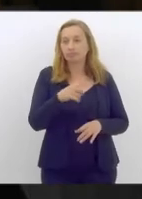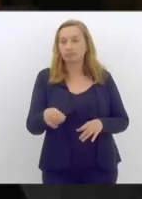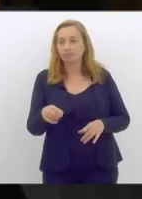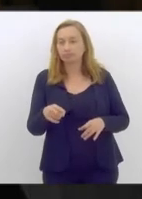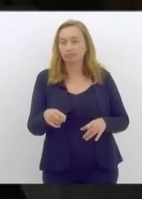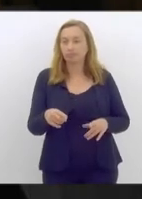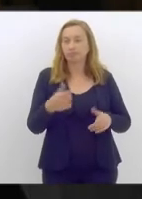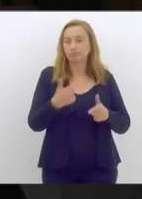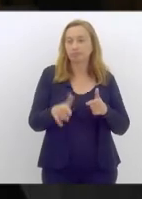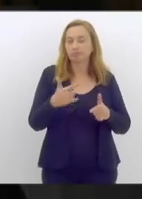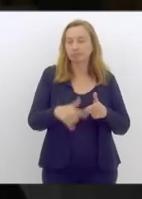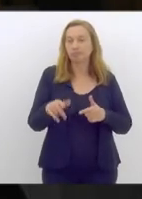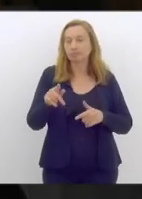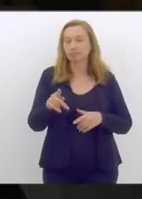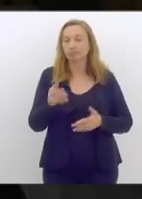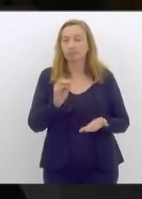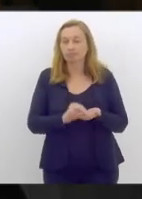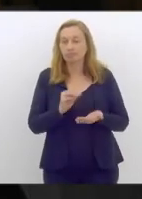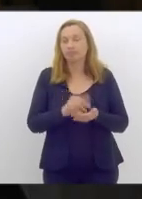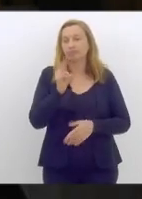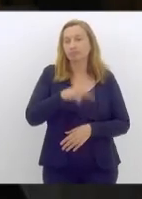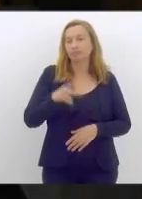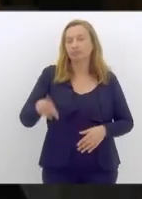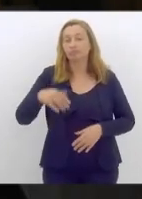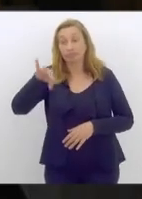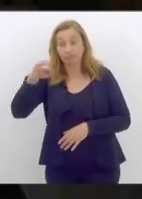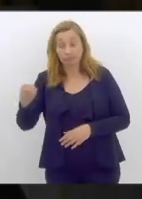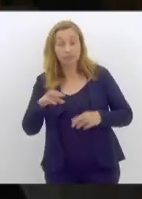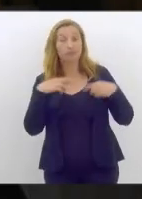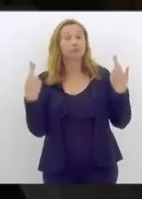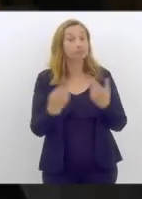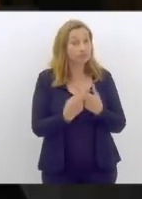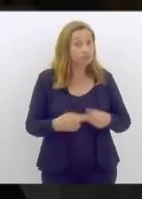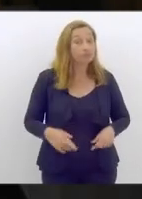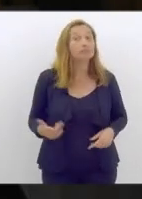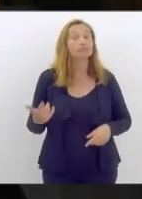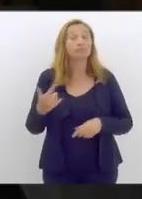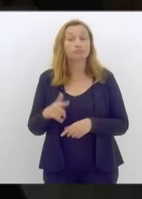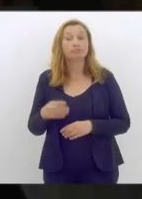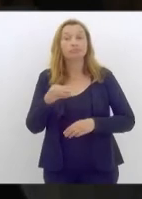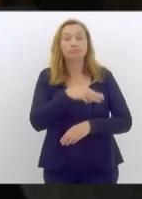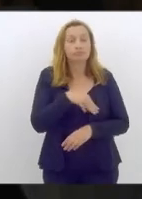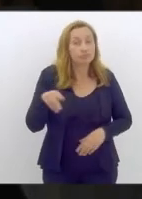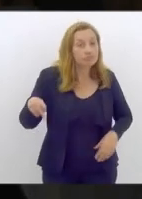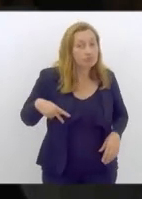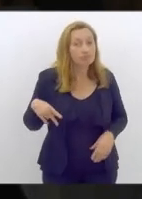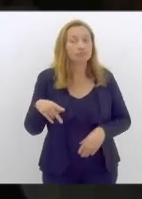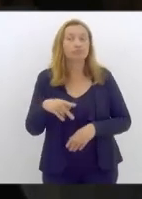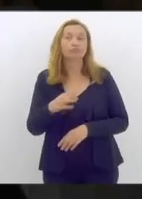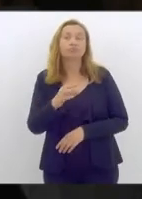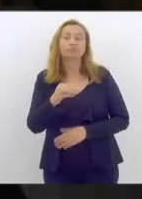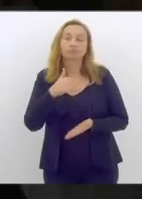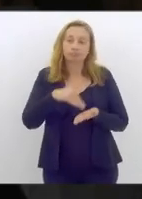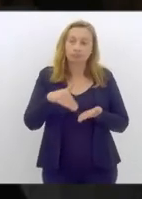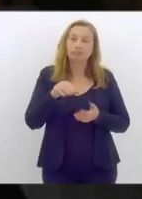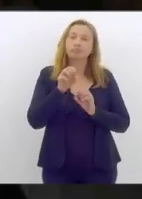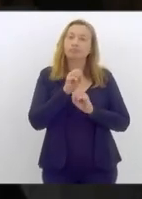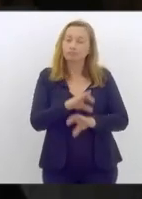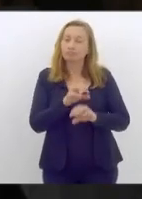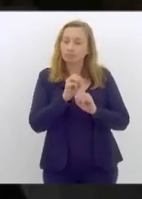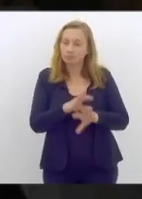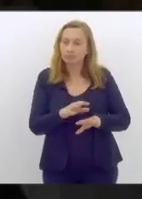professores em maio a gente se reuniu ainda em maio a gente se reuniu como Ministério Público com secretaria de educação